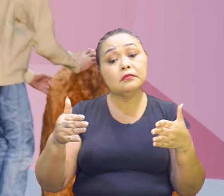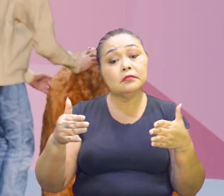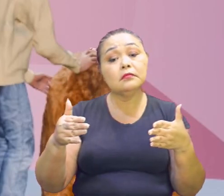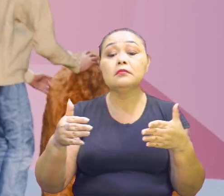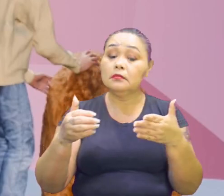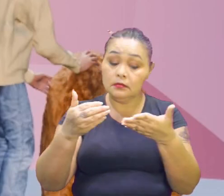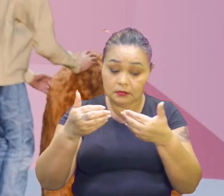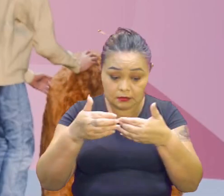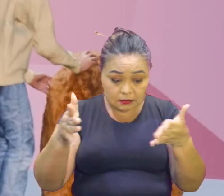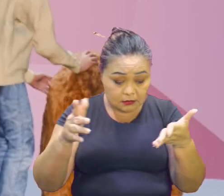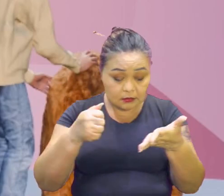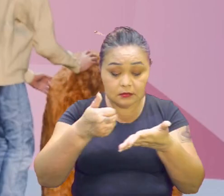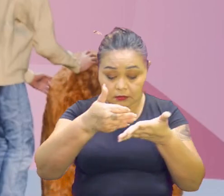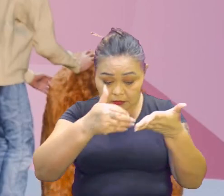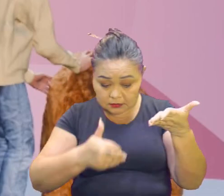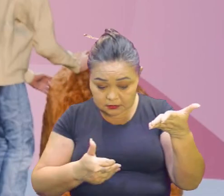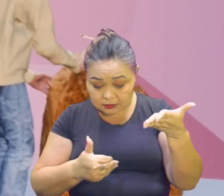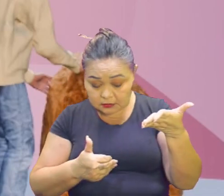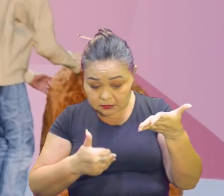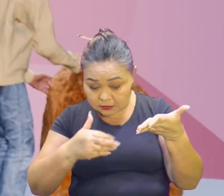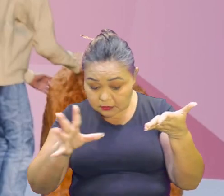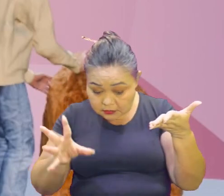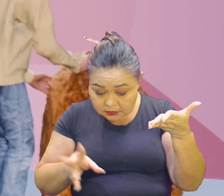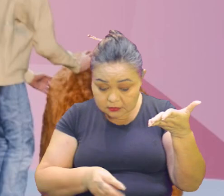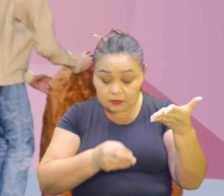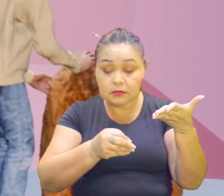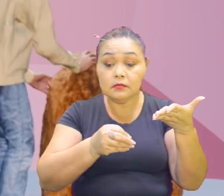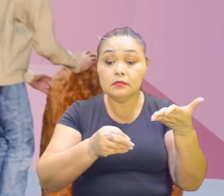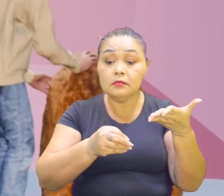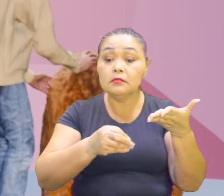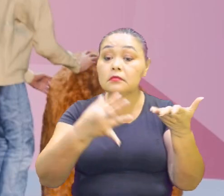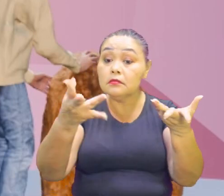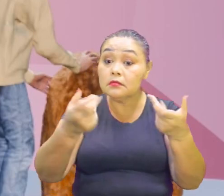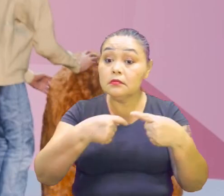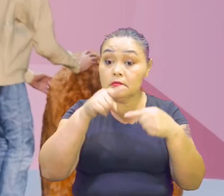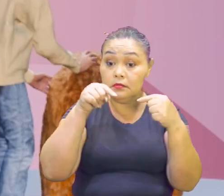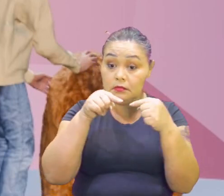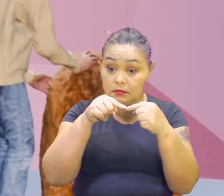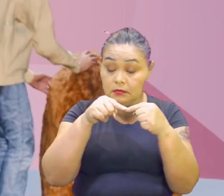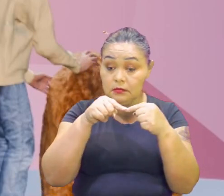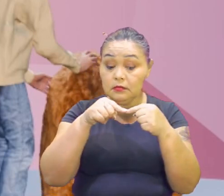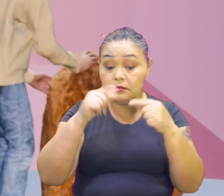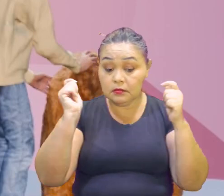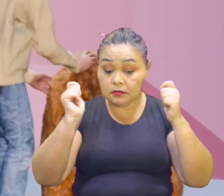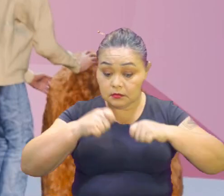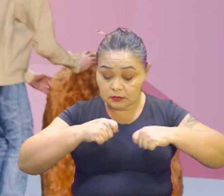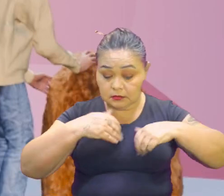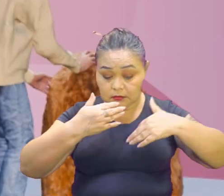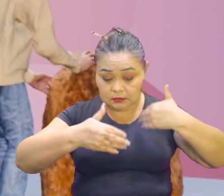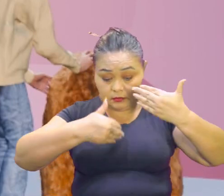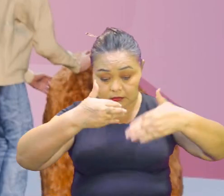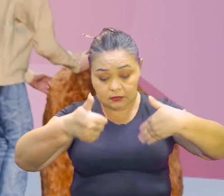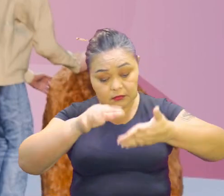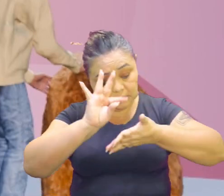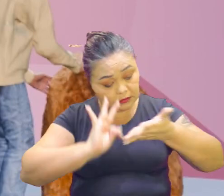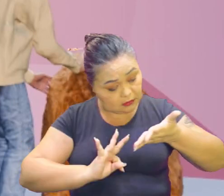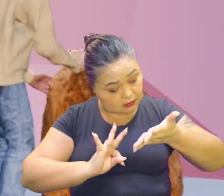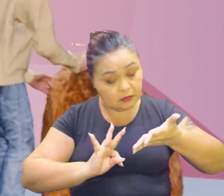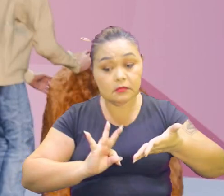Então, da introdução, desenvolvimento à conclusão, a competência 1, ela vai caminhar por todo o